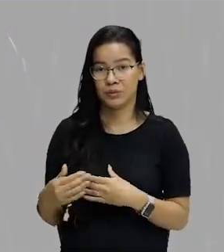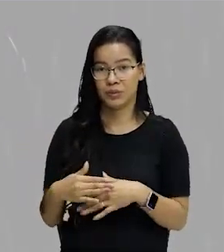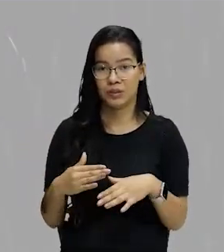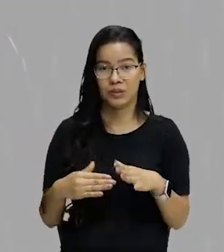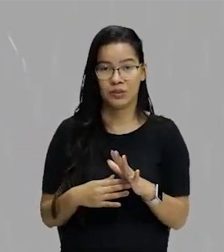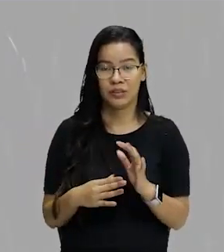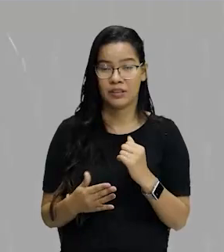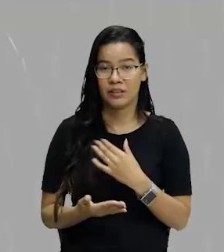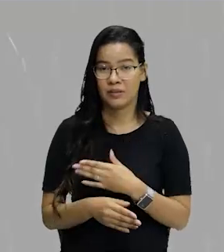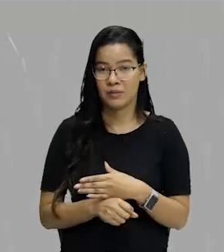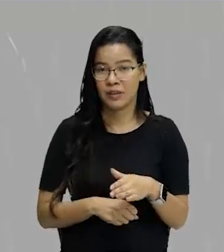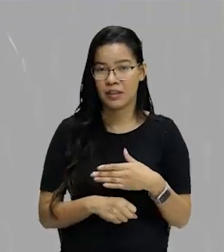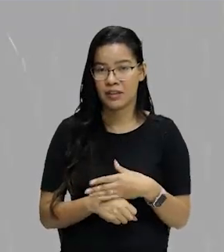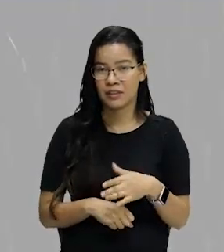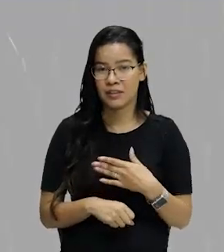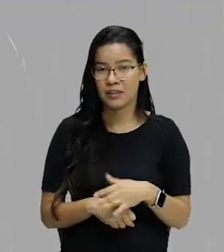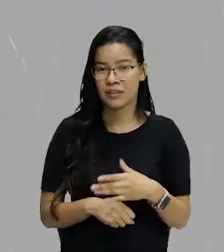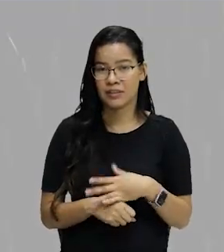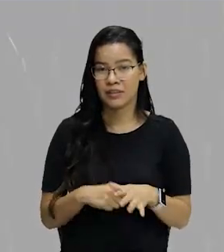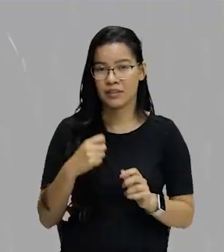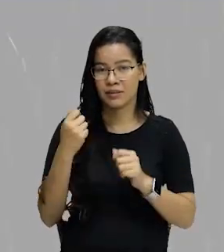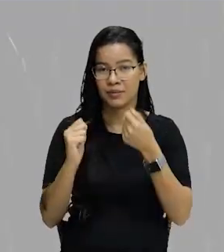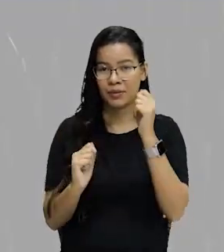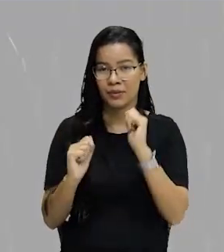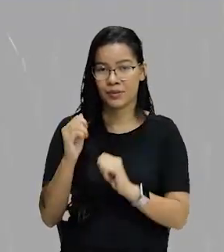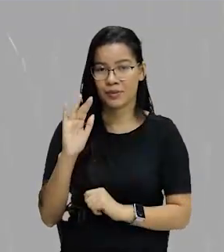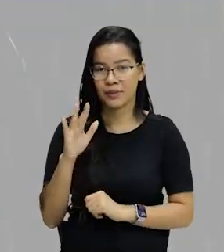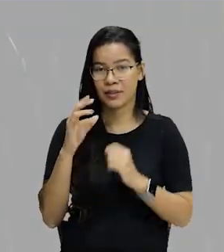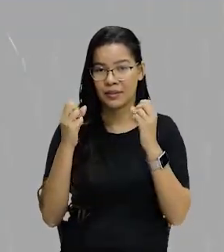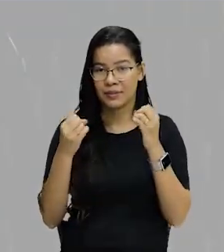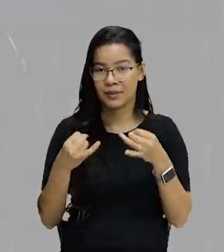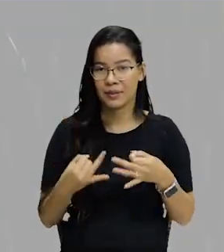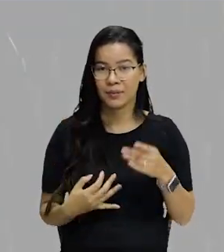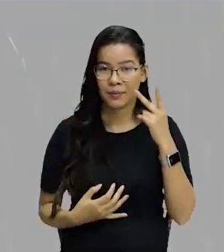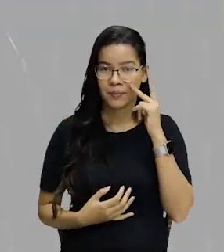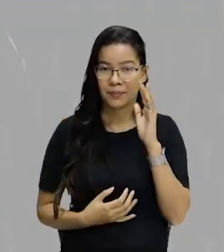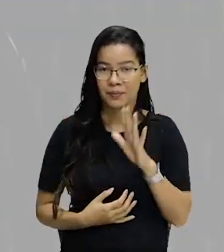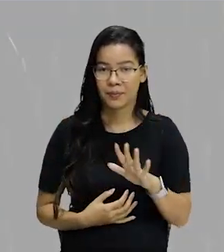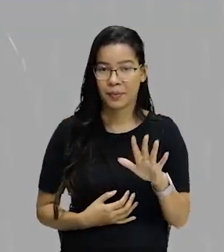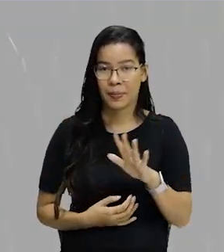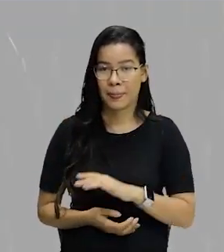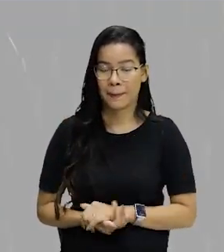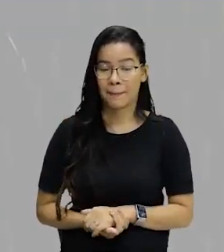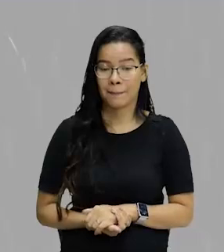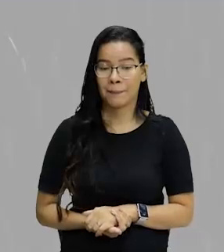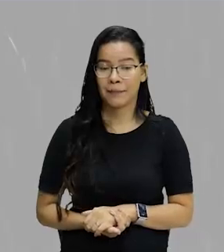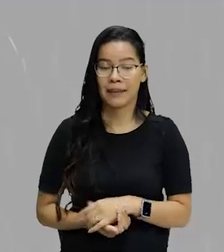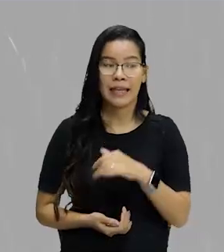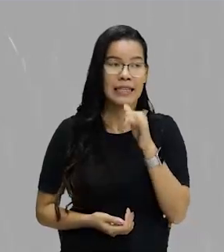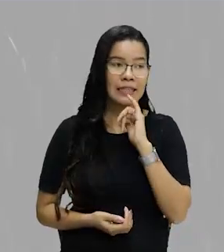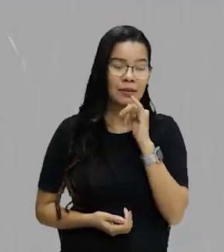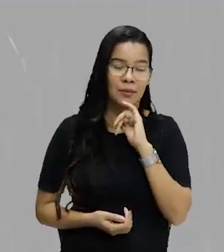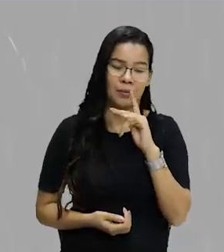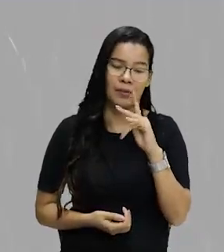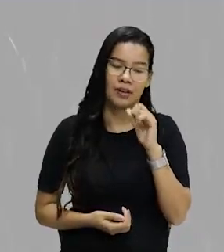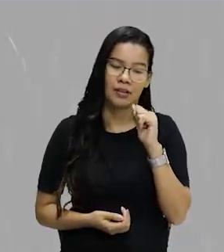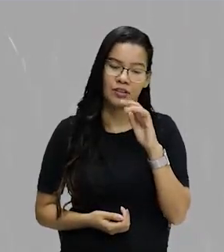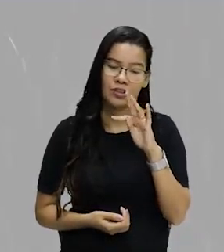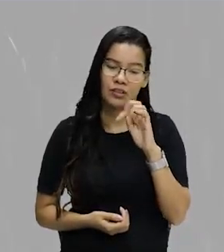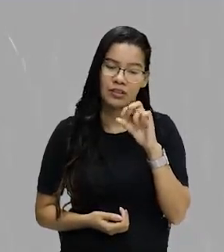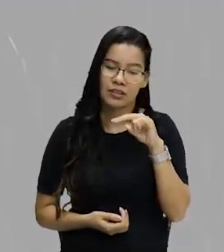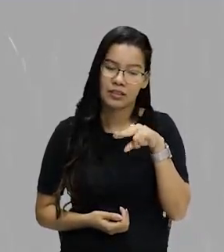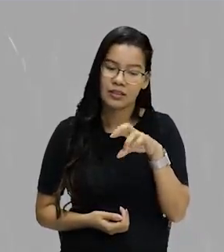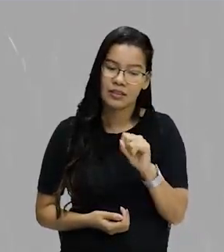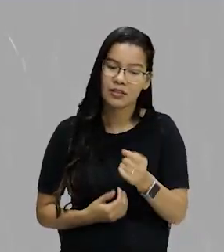todas as práticas de esporte de aventura que eu já falei aqui para vocês. O patins, ele surge com uma necessidade